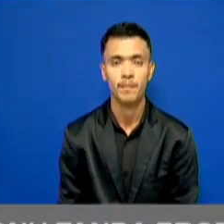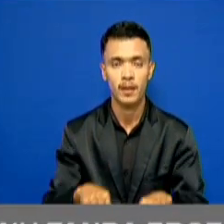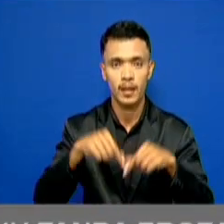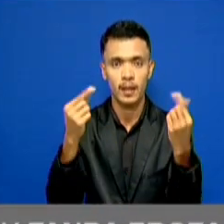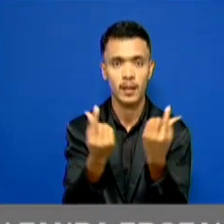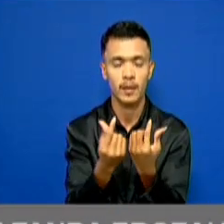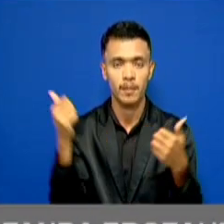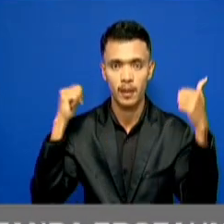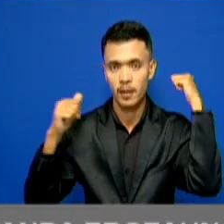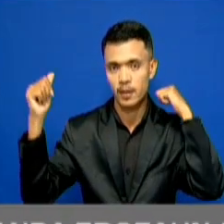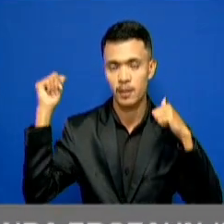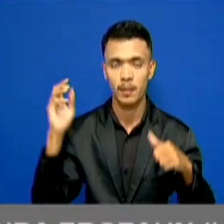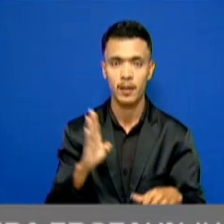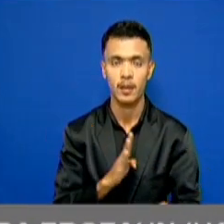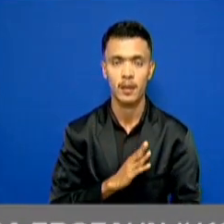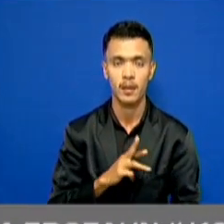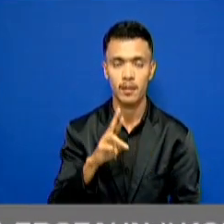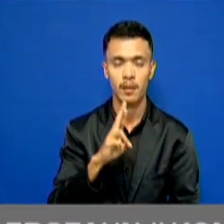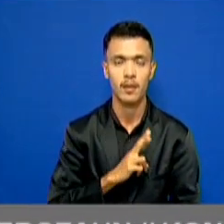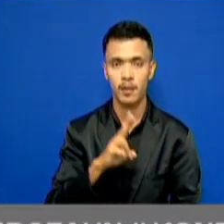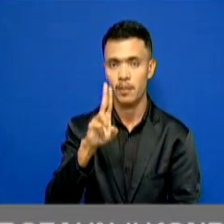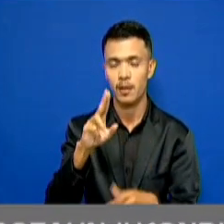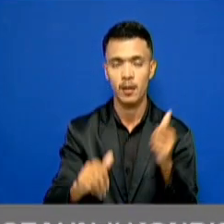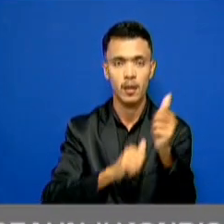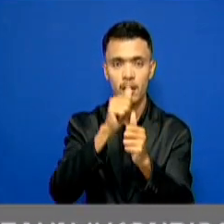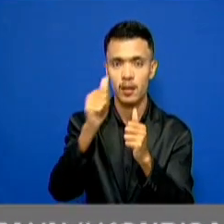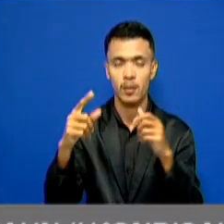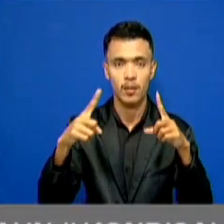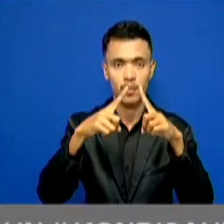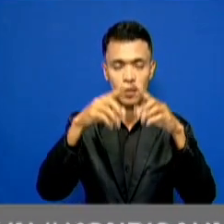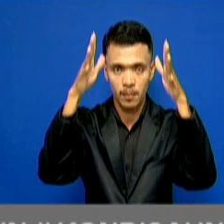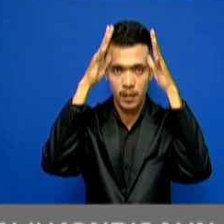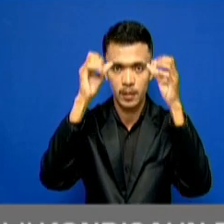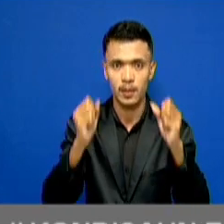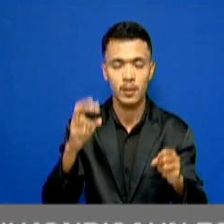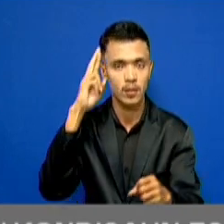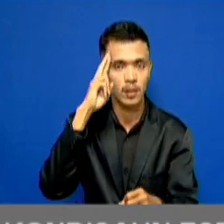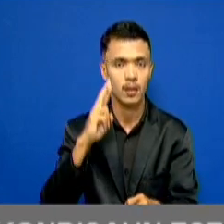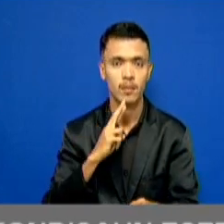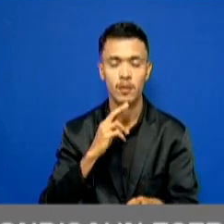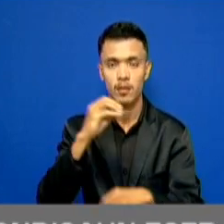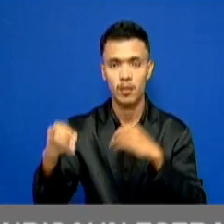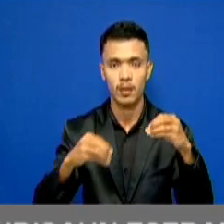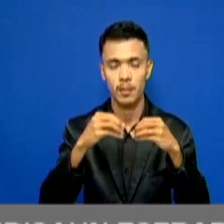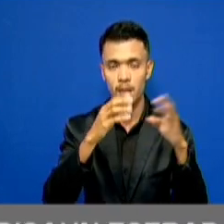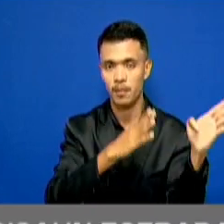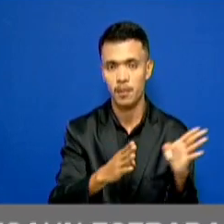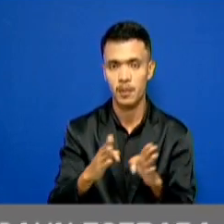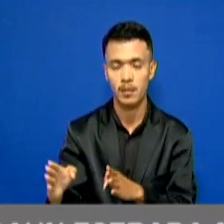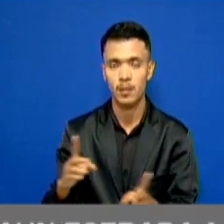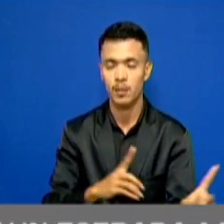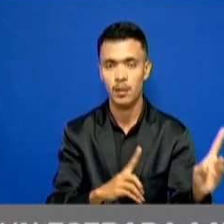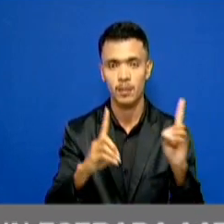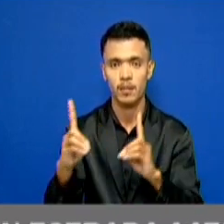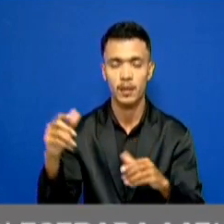Équipe Festival Rabi Lau atualiza para o Presidente da República, José Ramos Horta, com a preparação para a realização da atividade